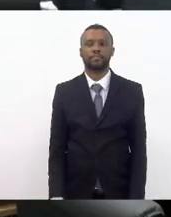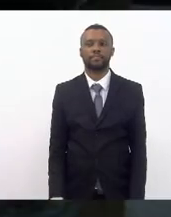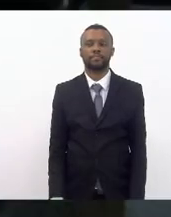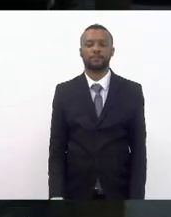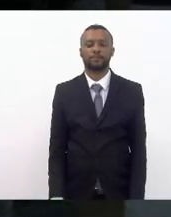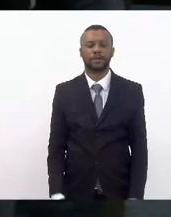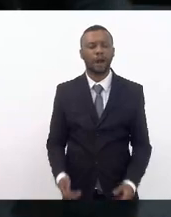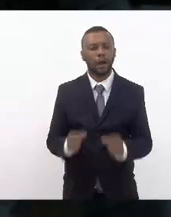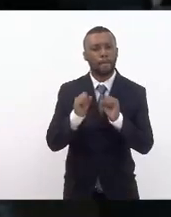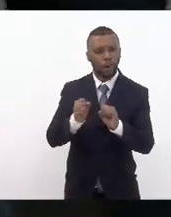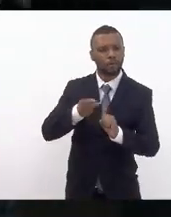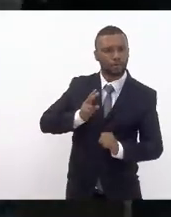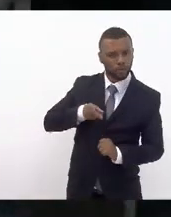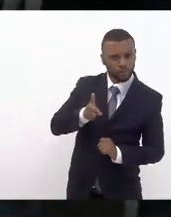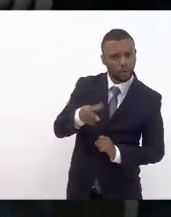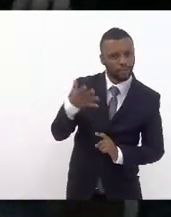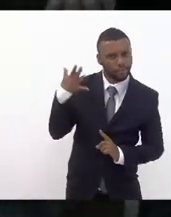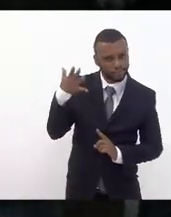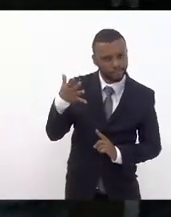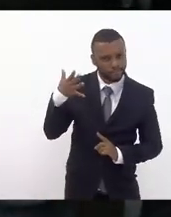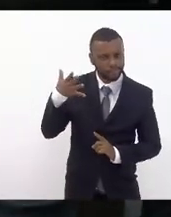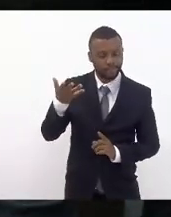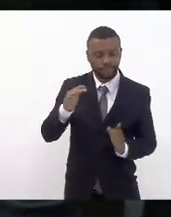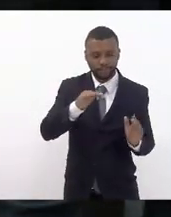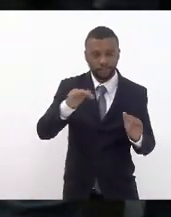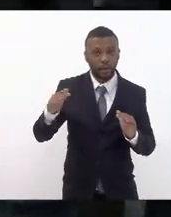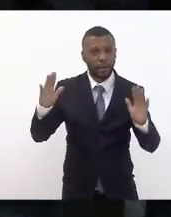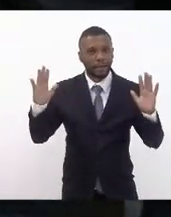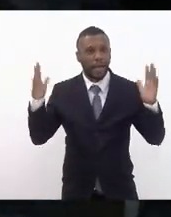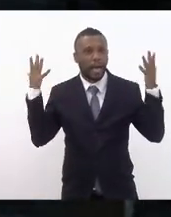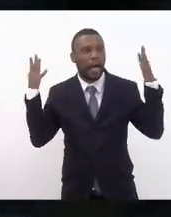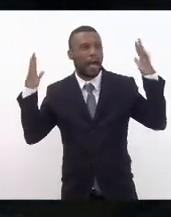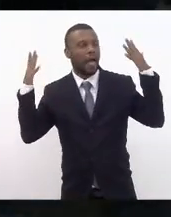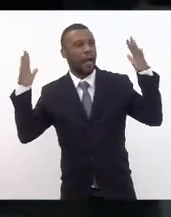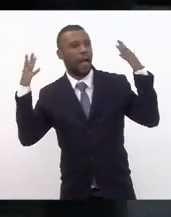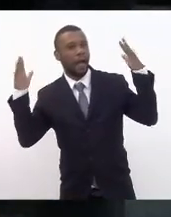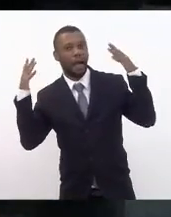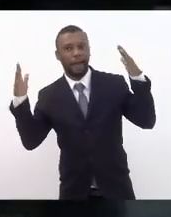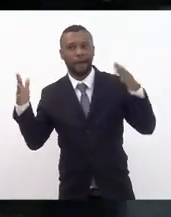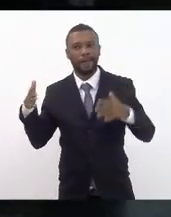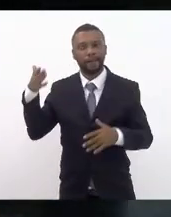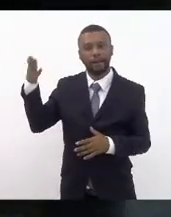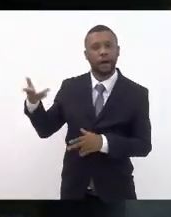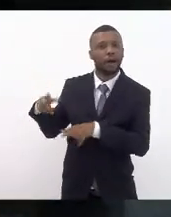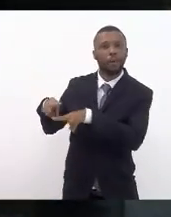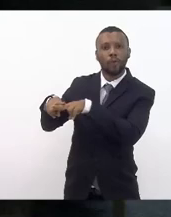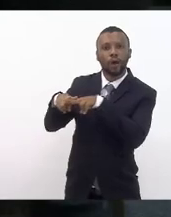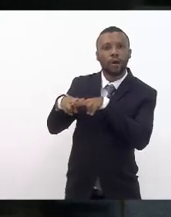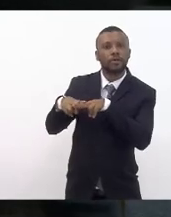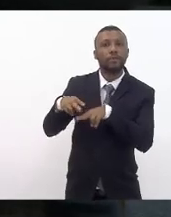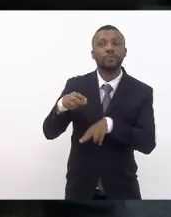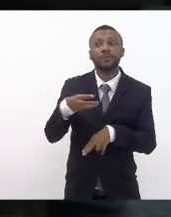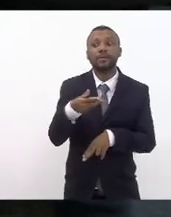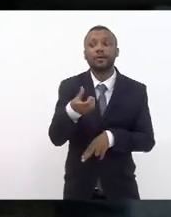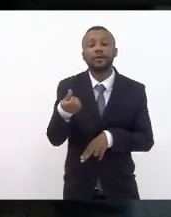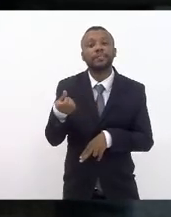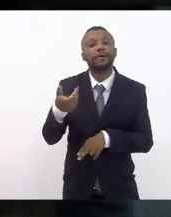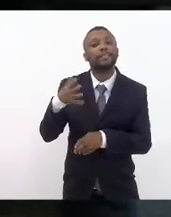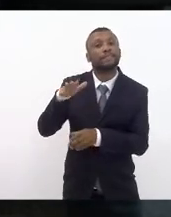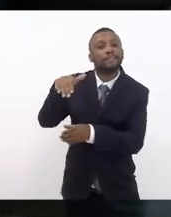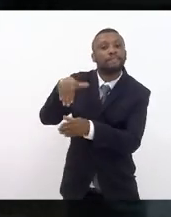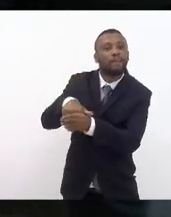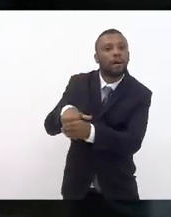Posso continuar, senhora presidente? Esta comemoração é função dos 36 votos, senhora